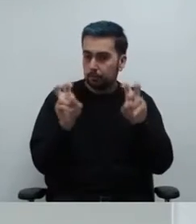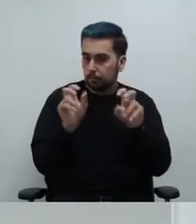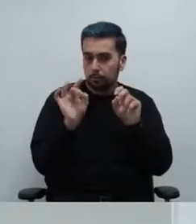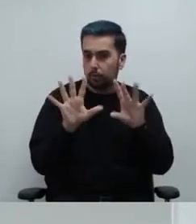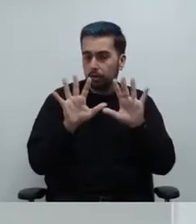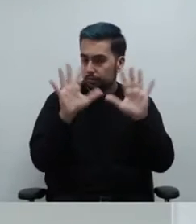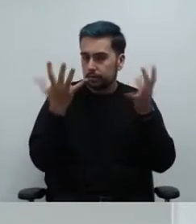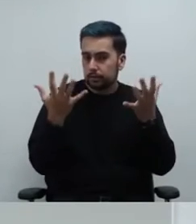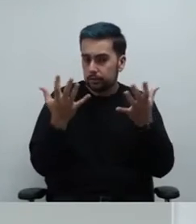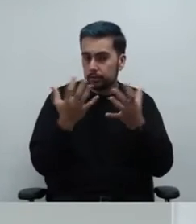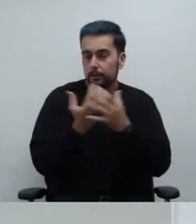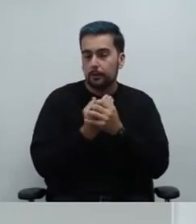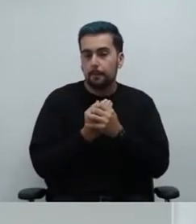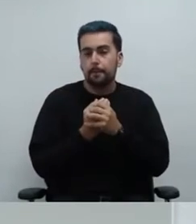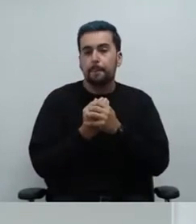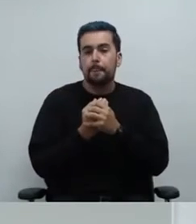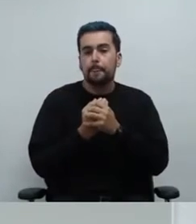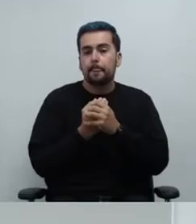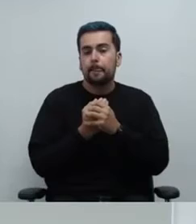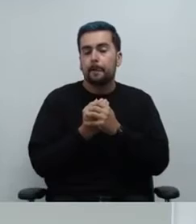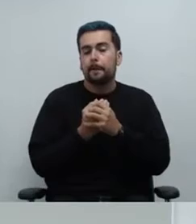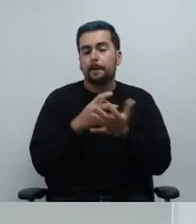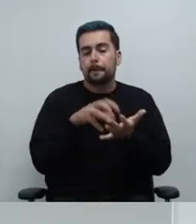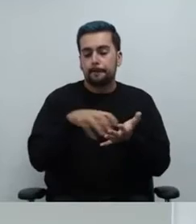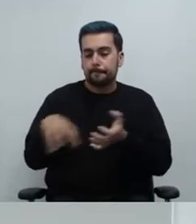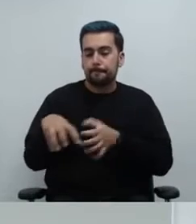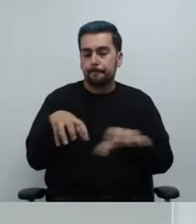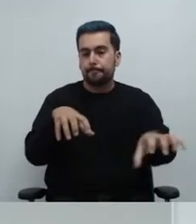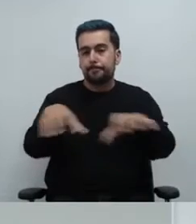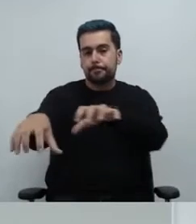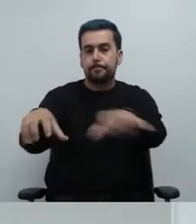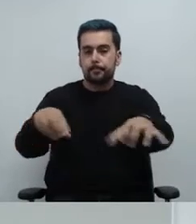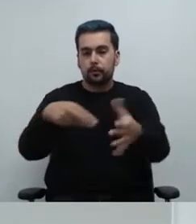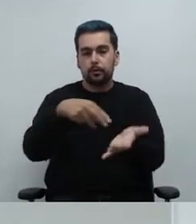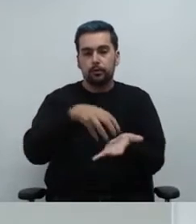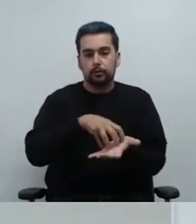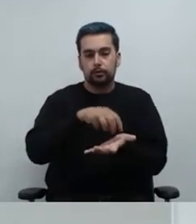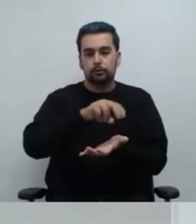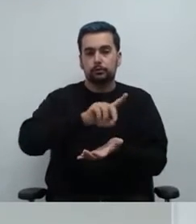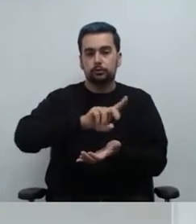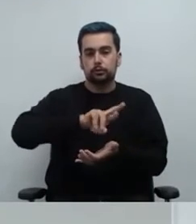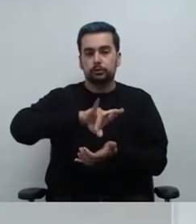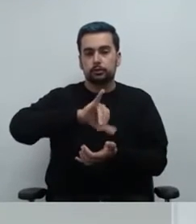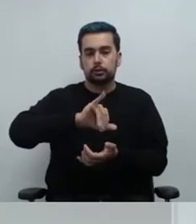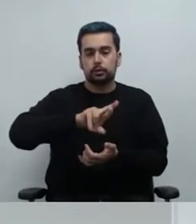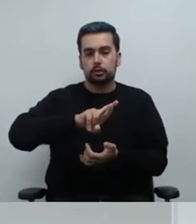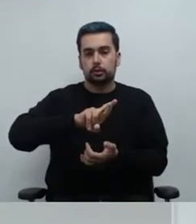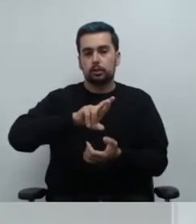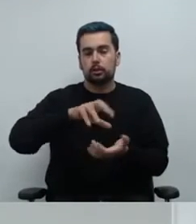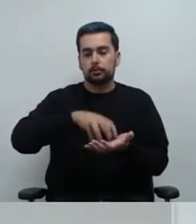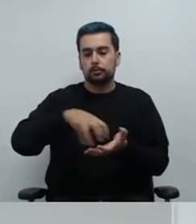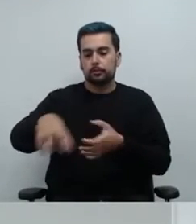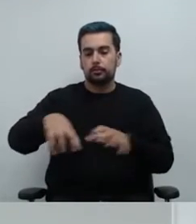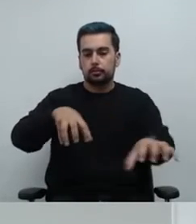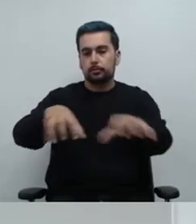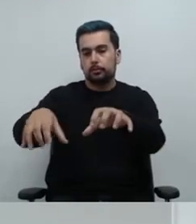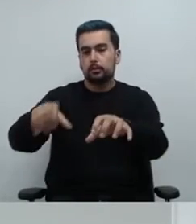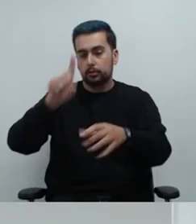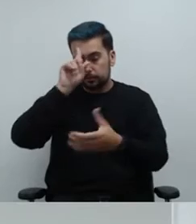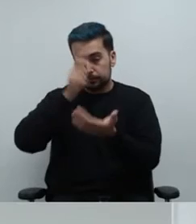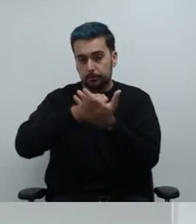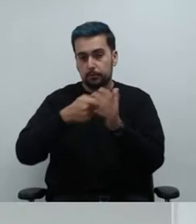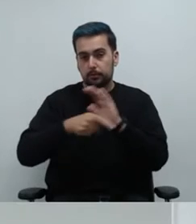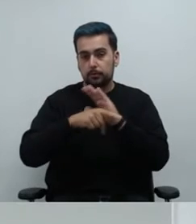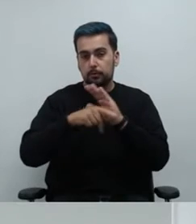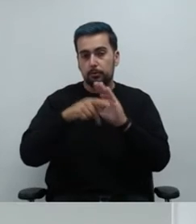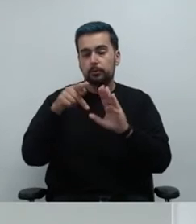irá acontecer com um desmembramento e atuação adequada. É importante também refletir se tratar demandas, né, da